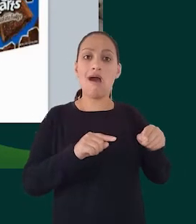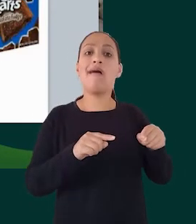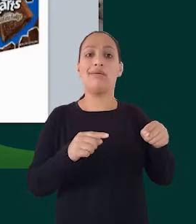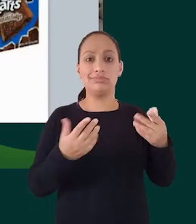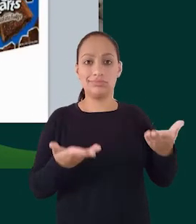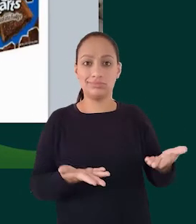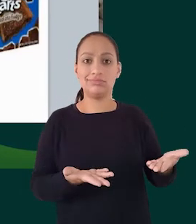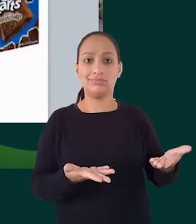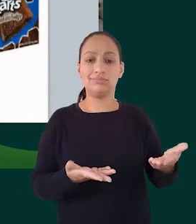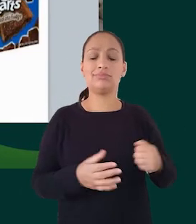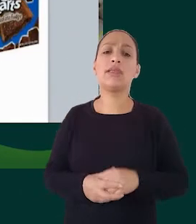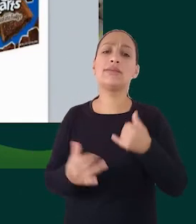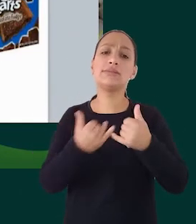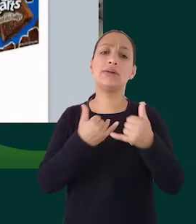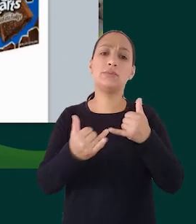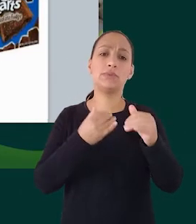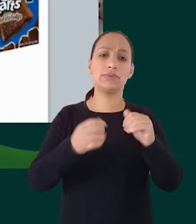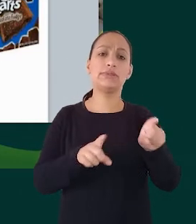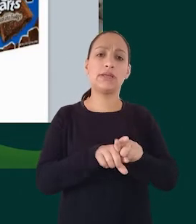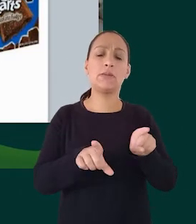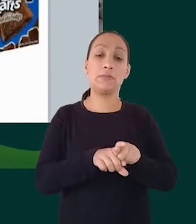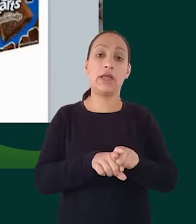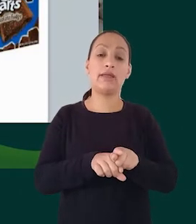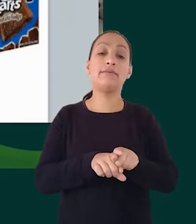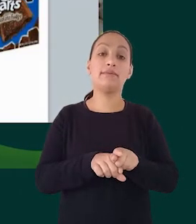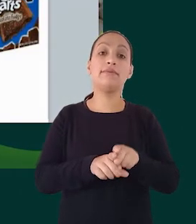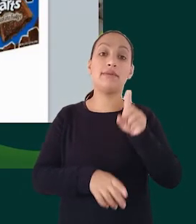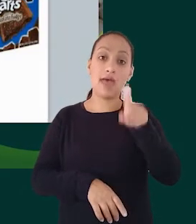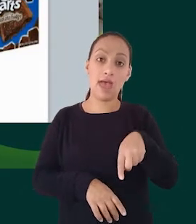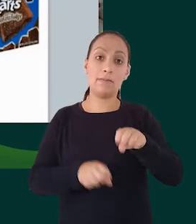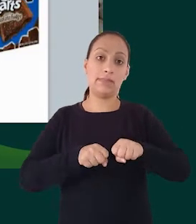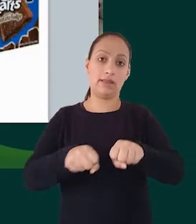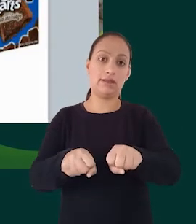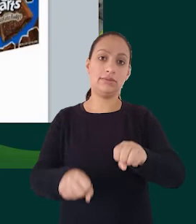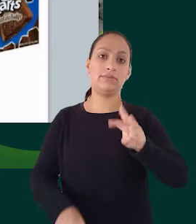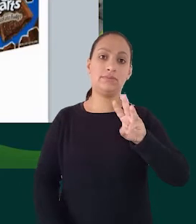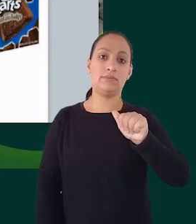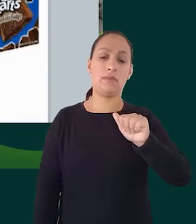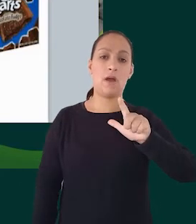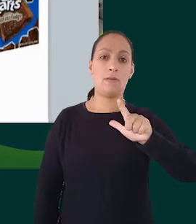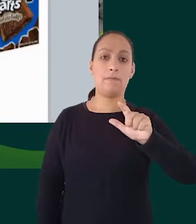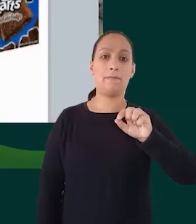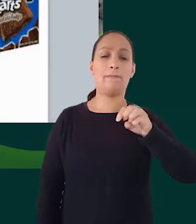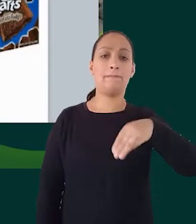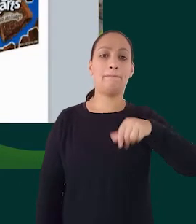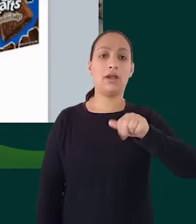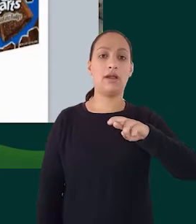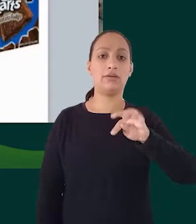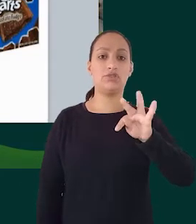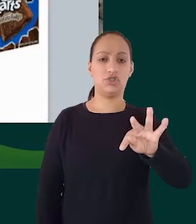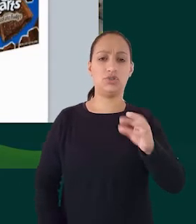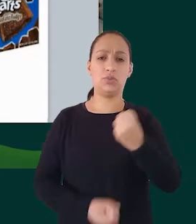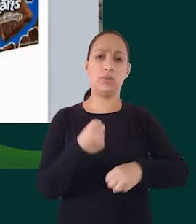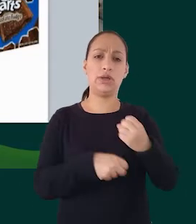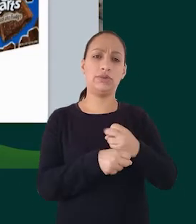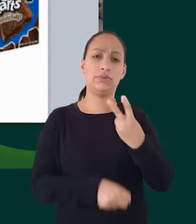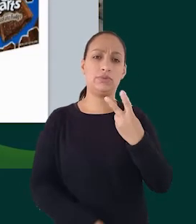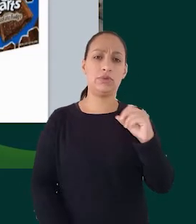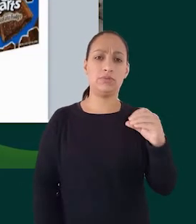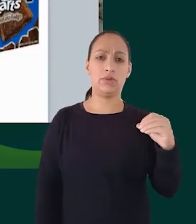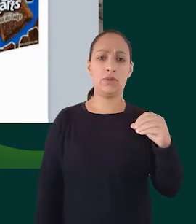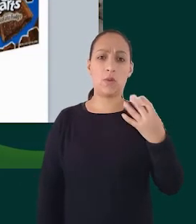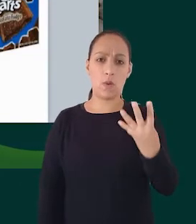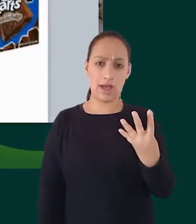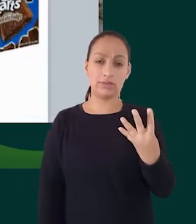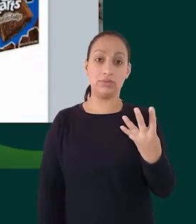né? Foi mais ou menos feito em 2004. Os Estados Unidos acaba sofrendo bastante com furacões,